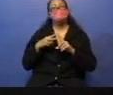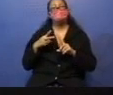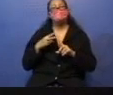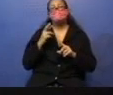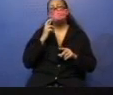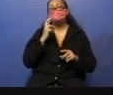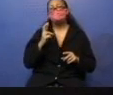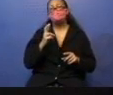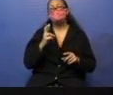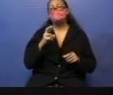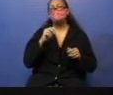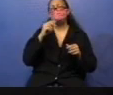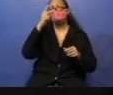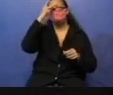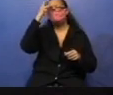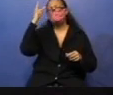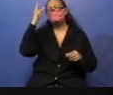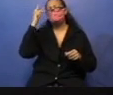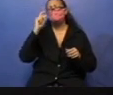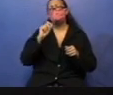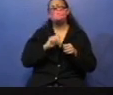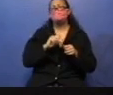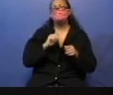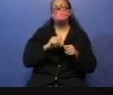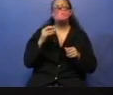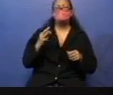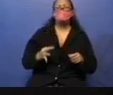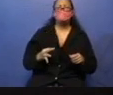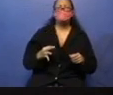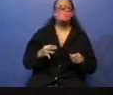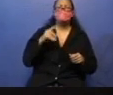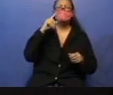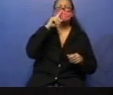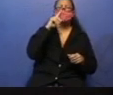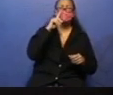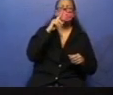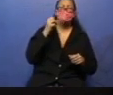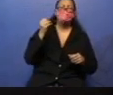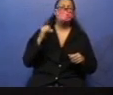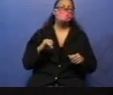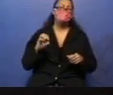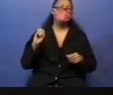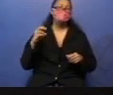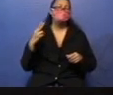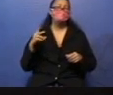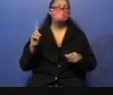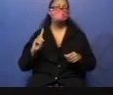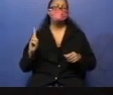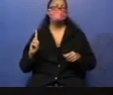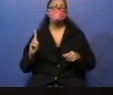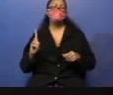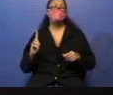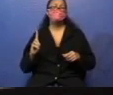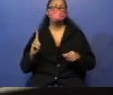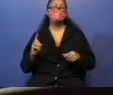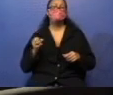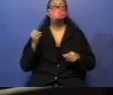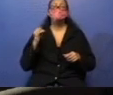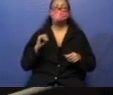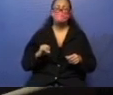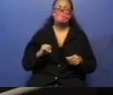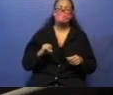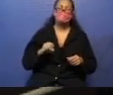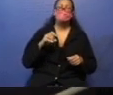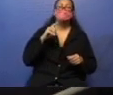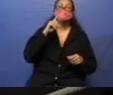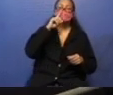que essa pessoa está fazendo certo? Está tendo os cuidados? Sim ou não? Você vai falar, sim, está tendo os cuidados,